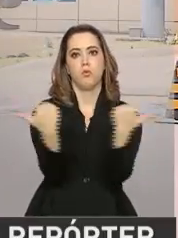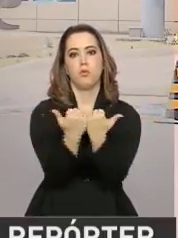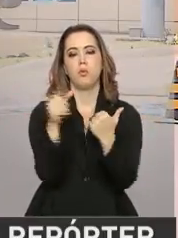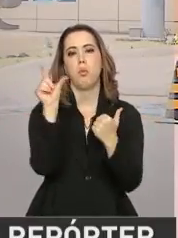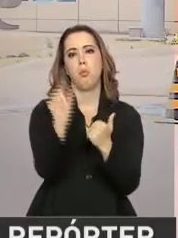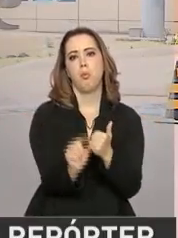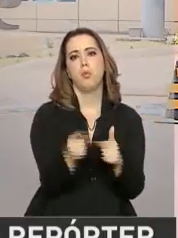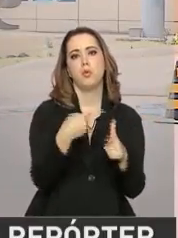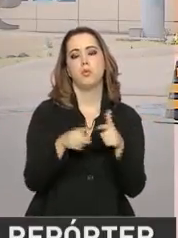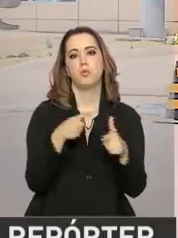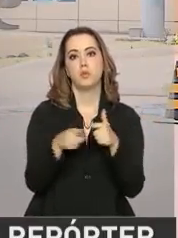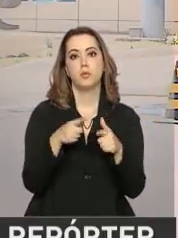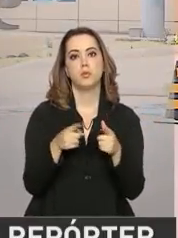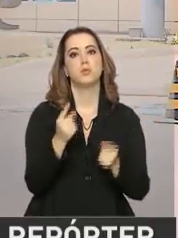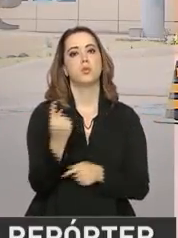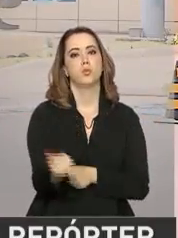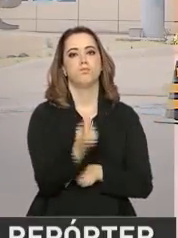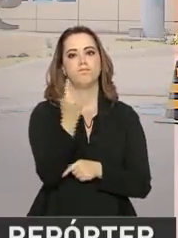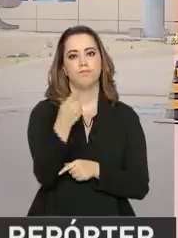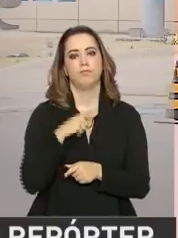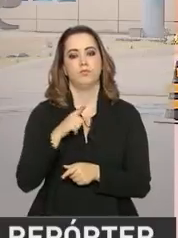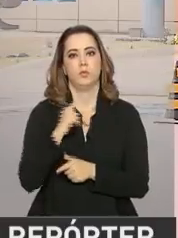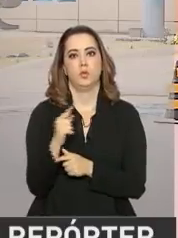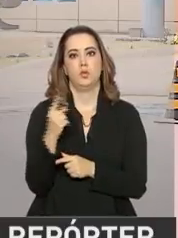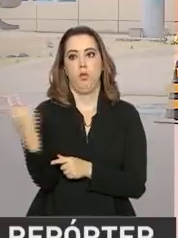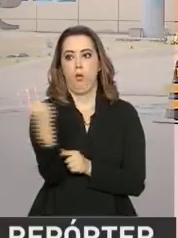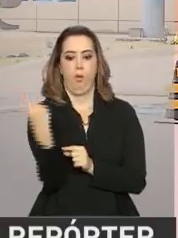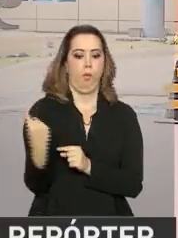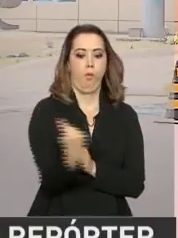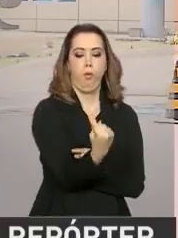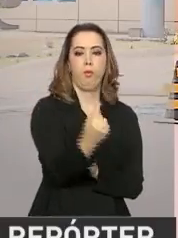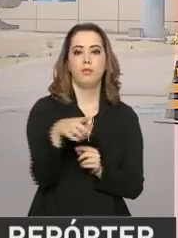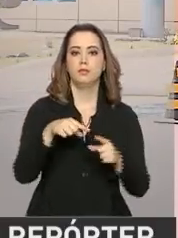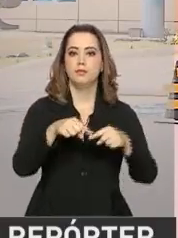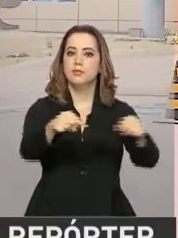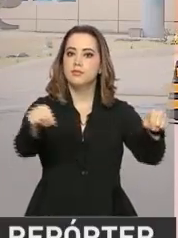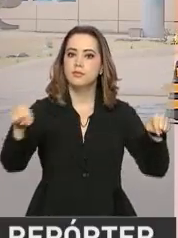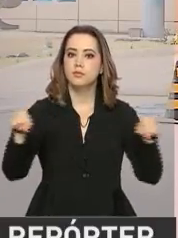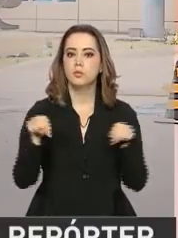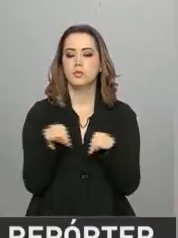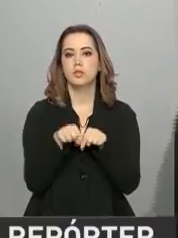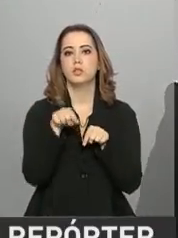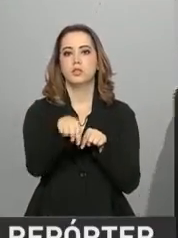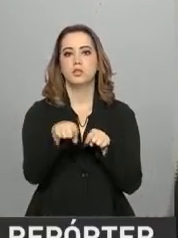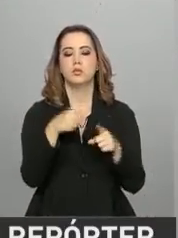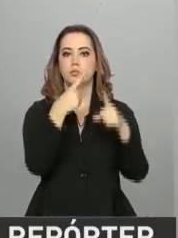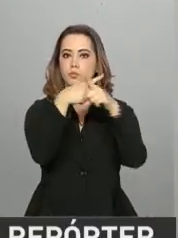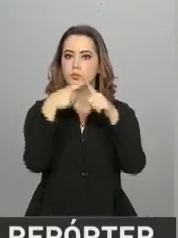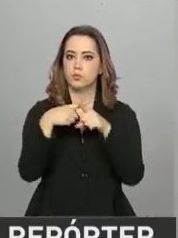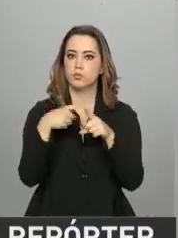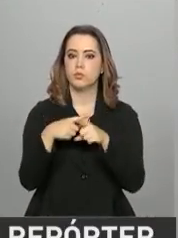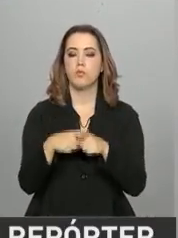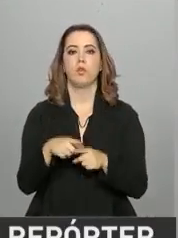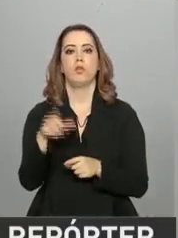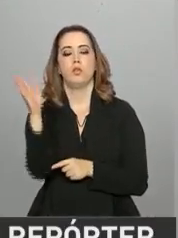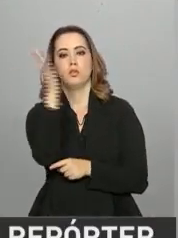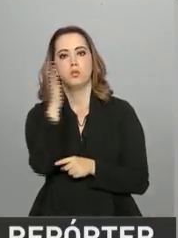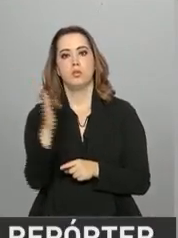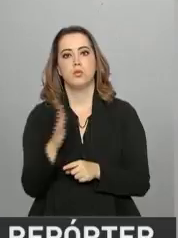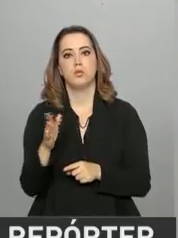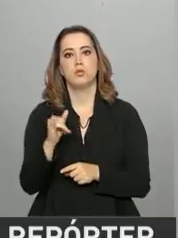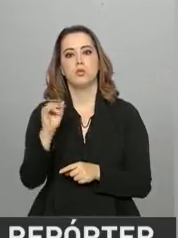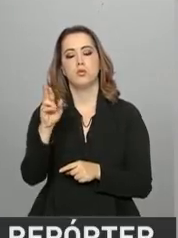grave deles foi a invasão do campo por um torcedor durante a partida entre Brasil e Iraque a bim trabalha